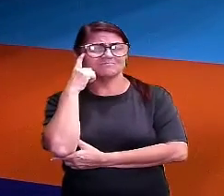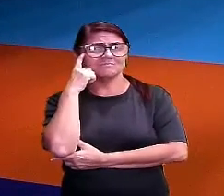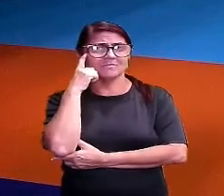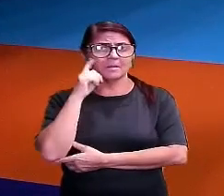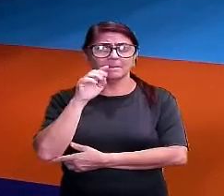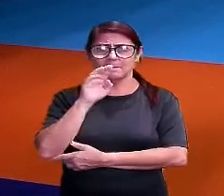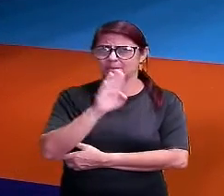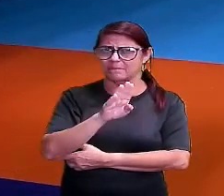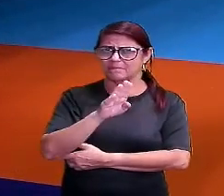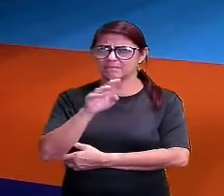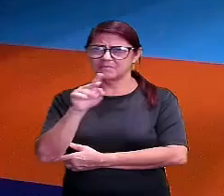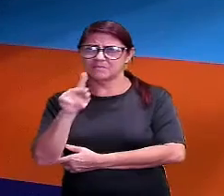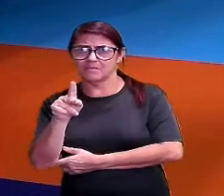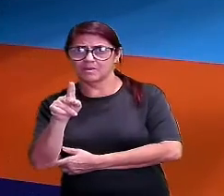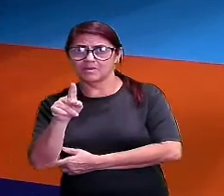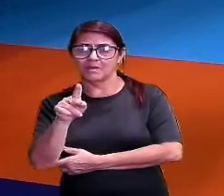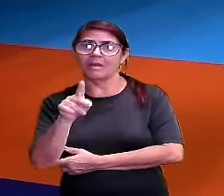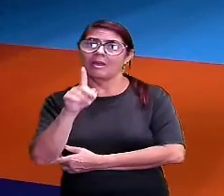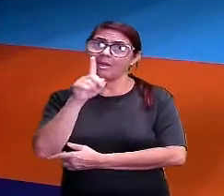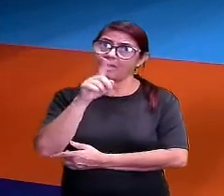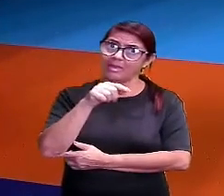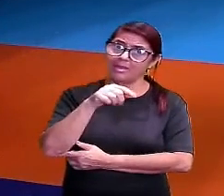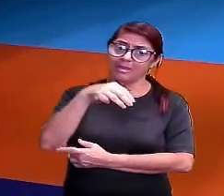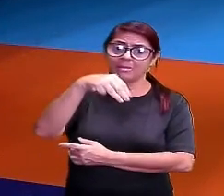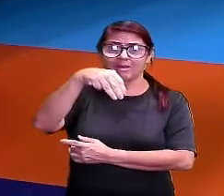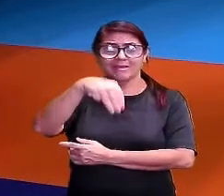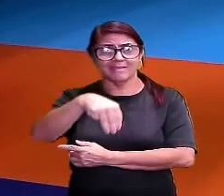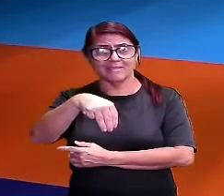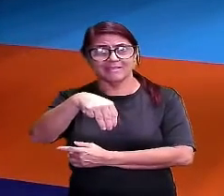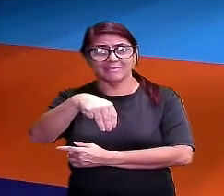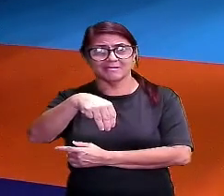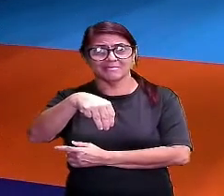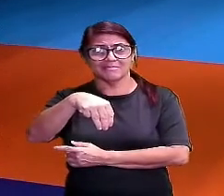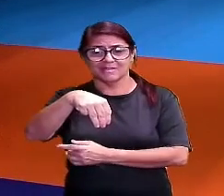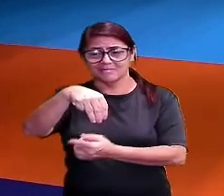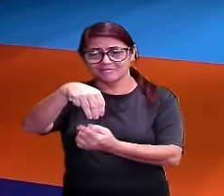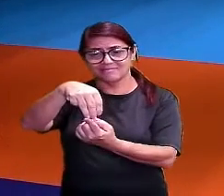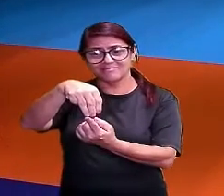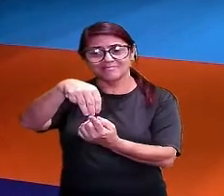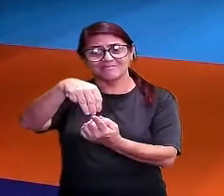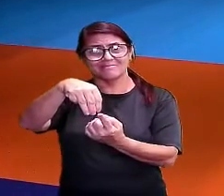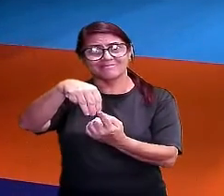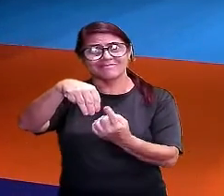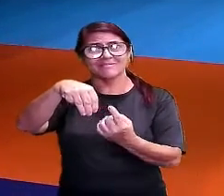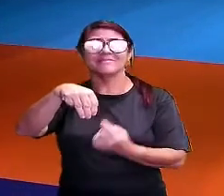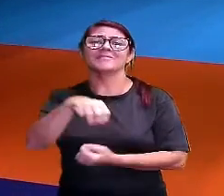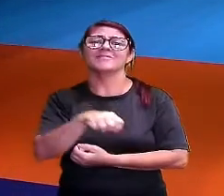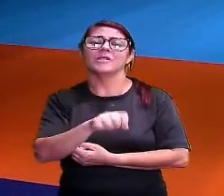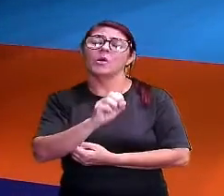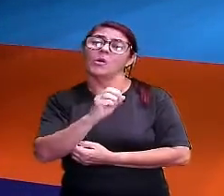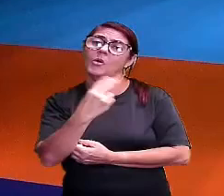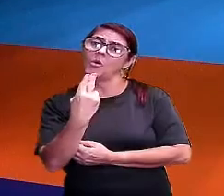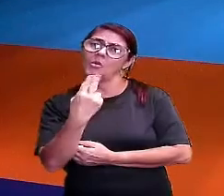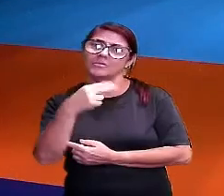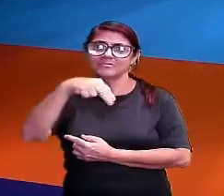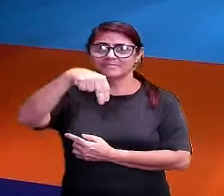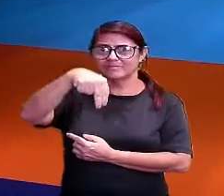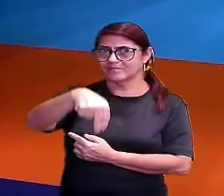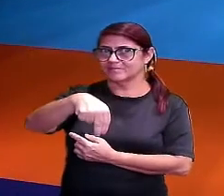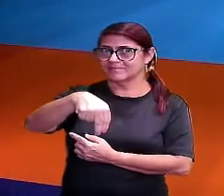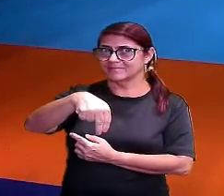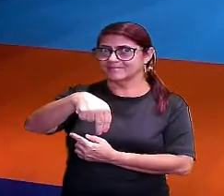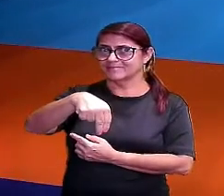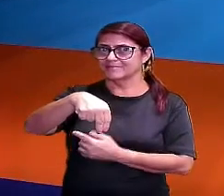qual letrinha usar, se é o M com 3 perninhas, como vocês falam sempre, ou é o N com 2